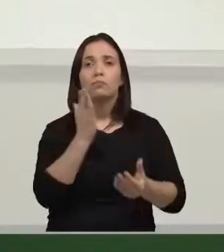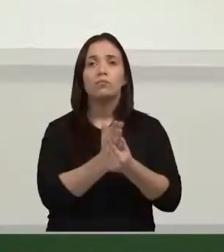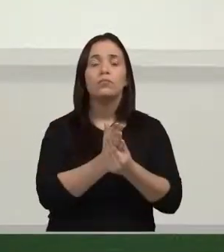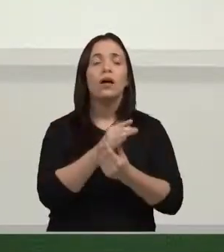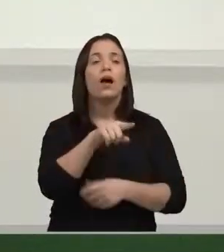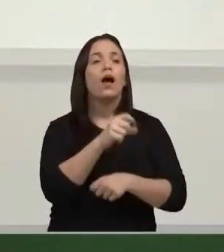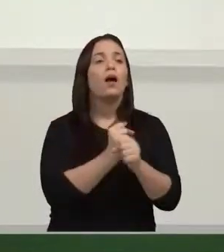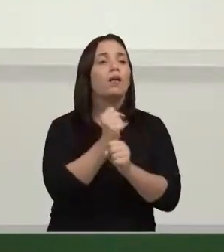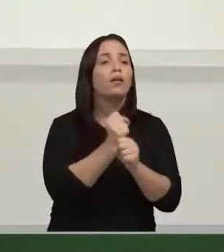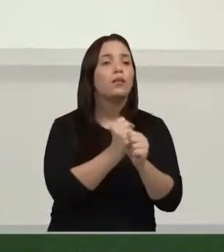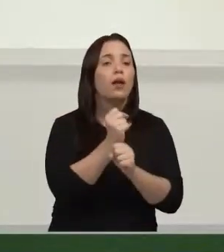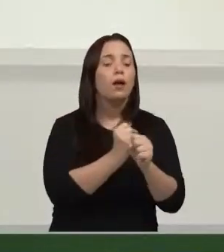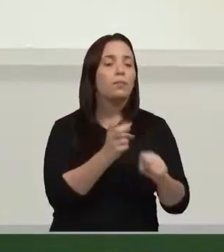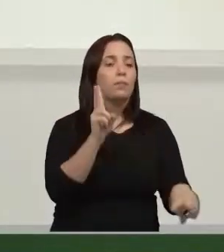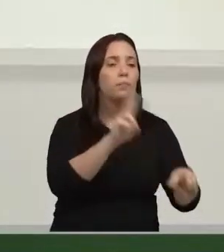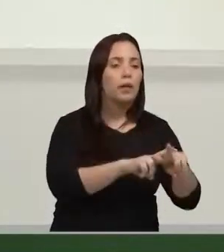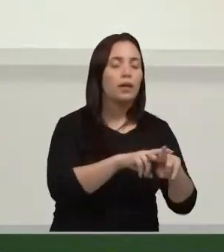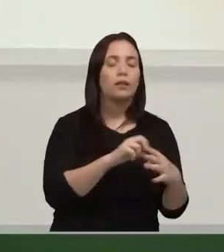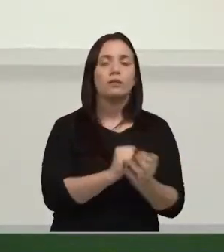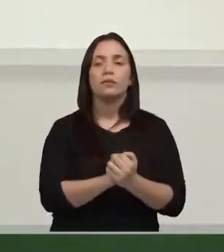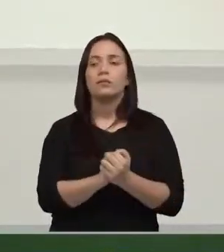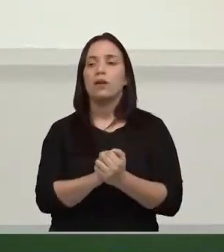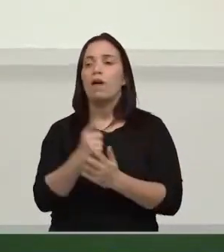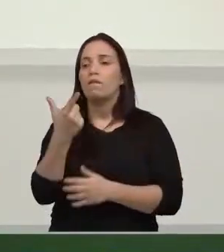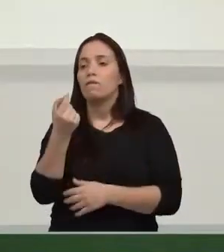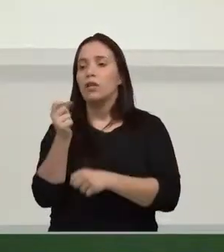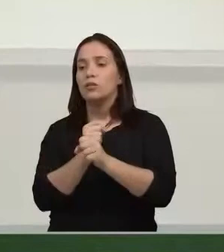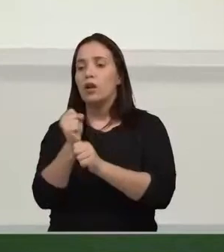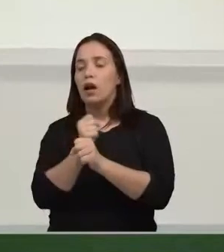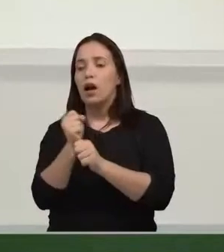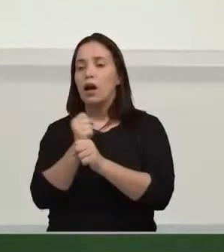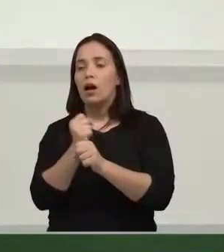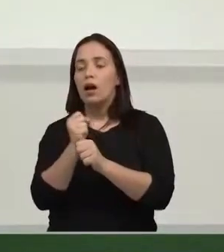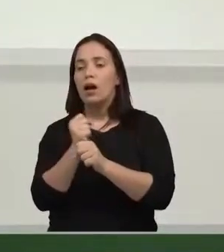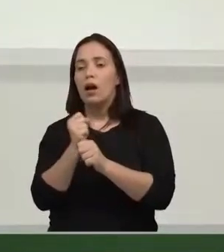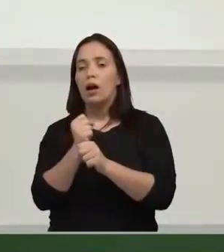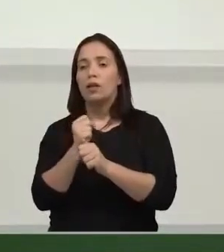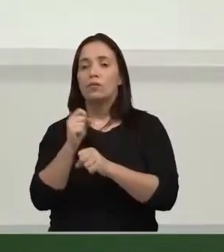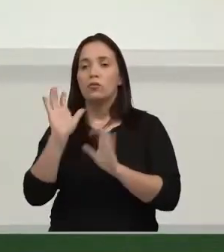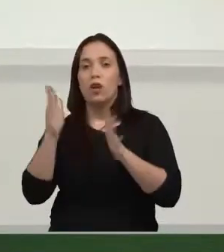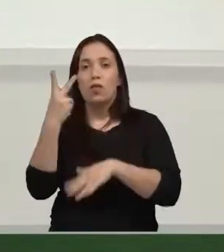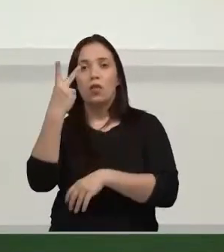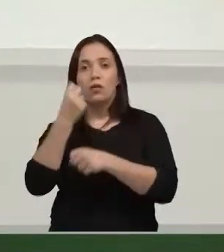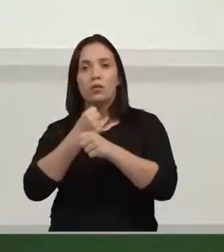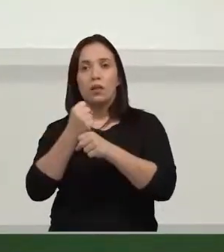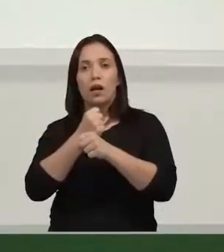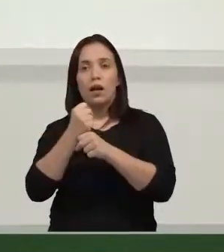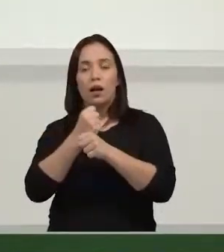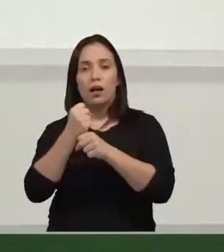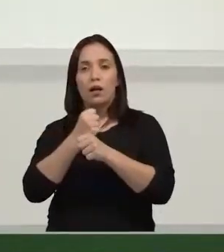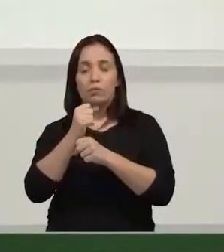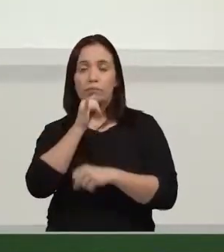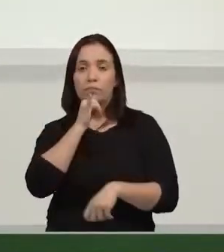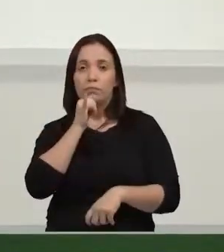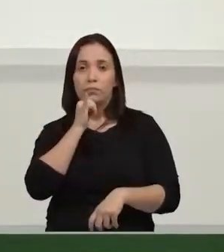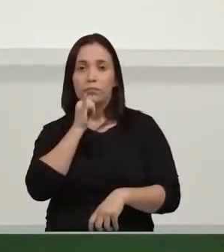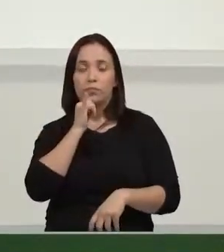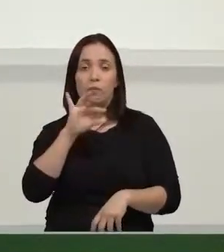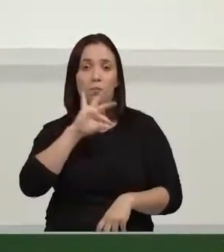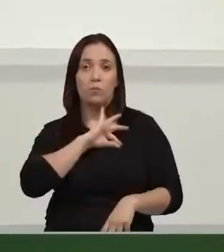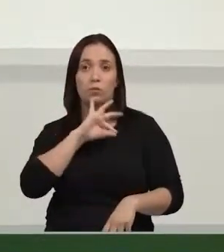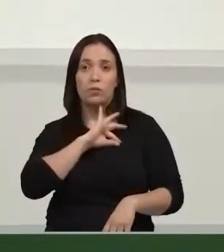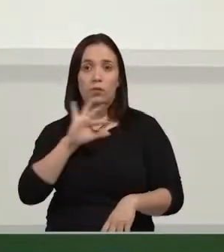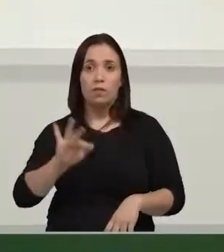foi? Foi um assassino que tinha sido solto pela justiça, uma semana. Sabe para quê? Pro Dia das Mães. Matou o policial federal,